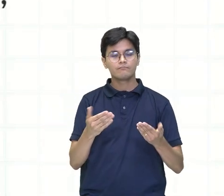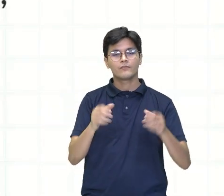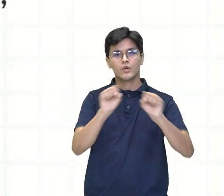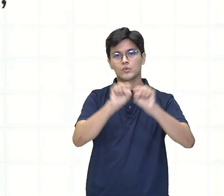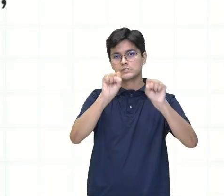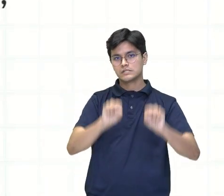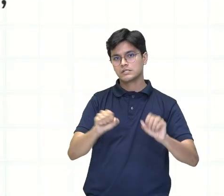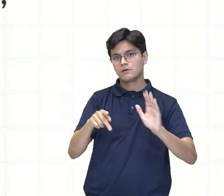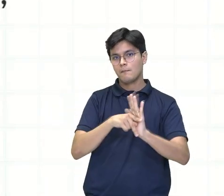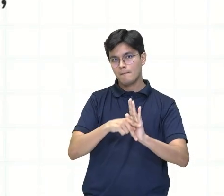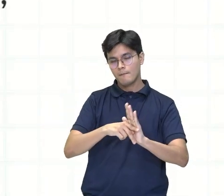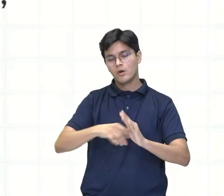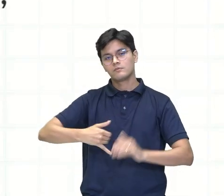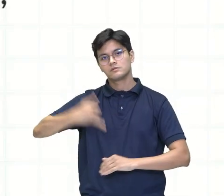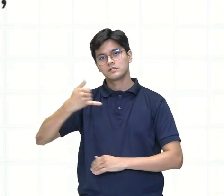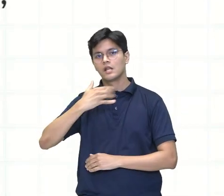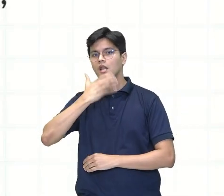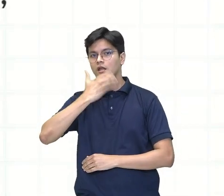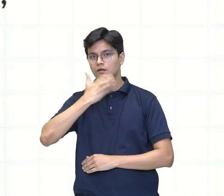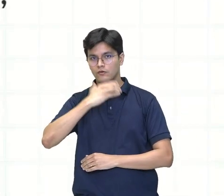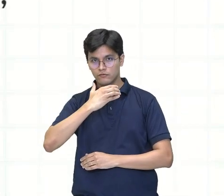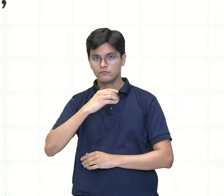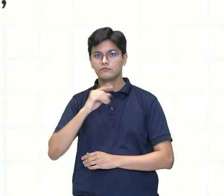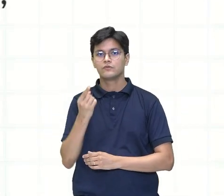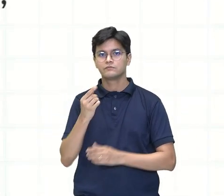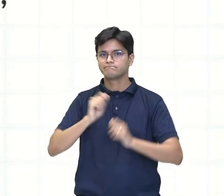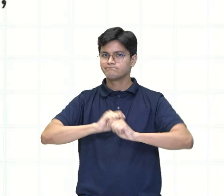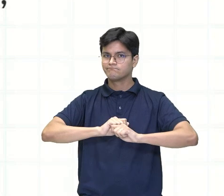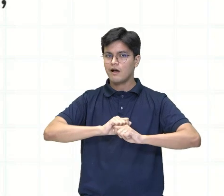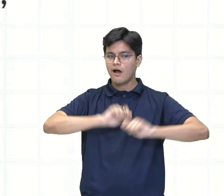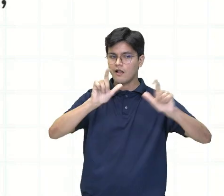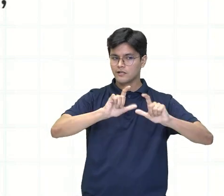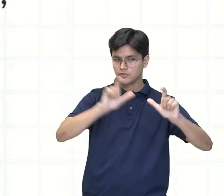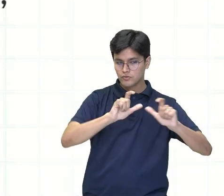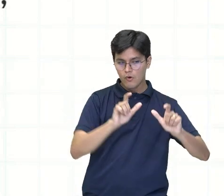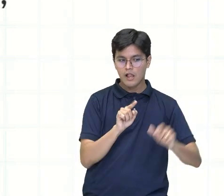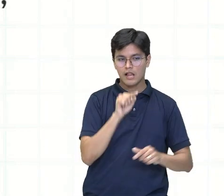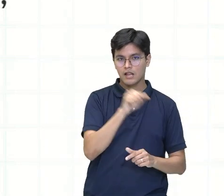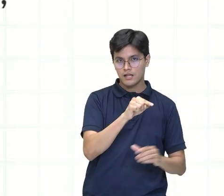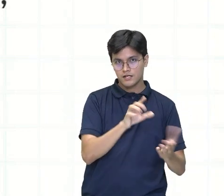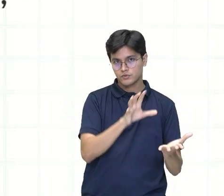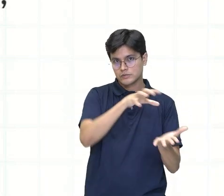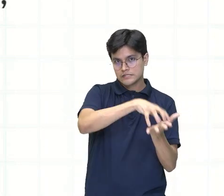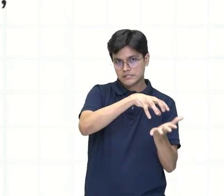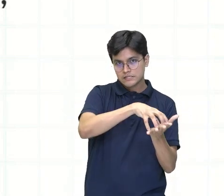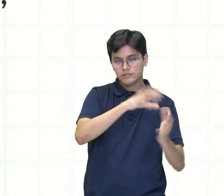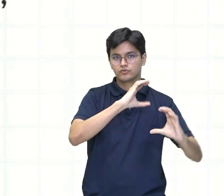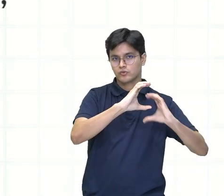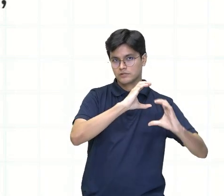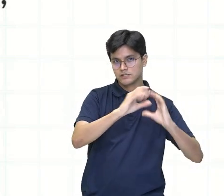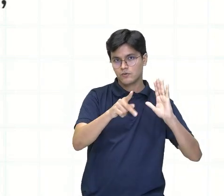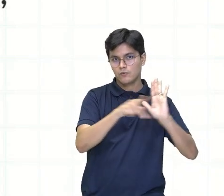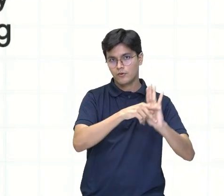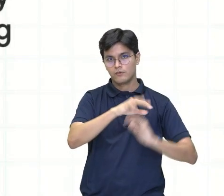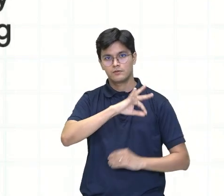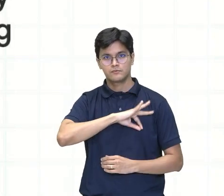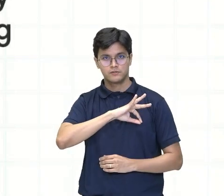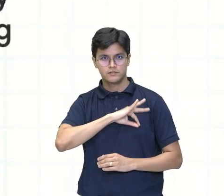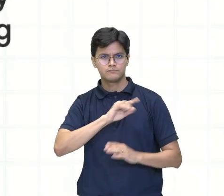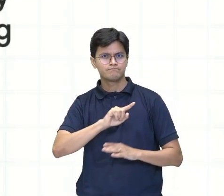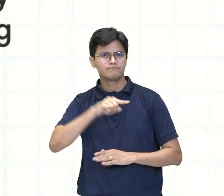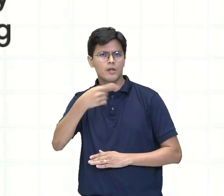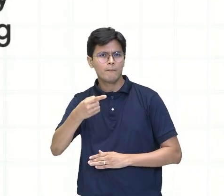lá do iPhone deu alerta lá no centro deles, no centro de comunicação lá da polícia, né? E depois,